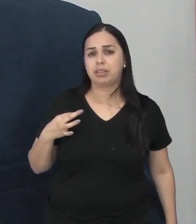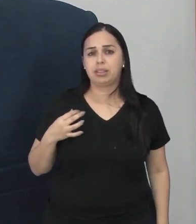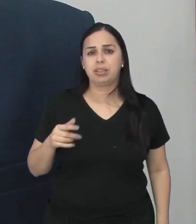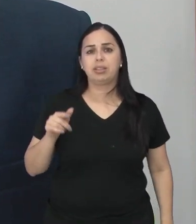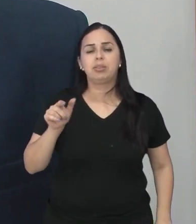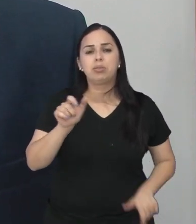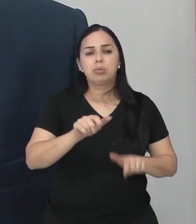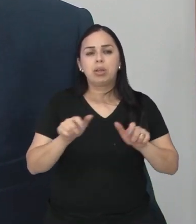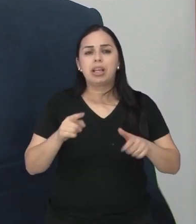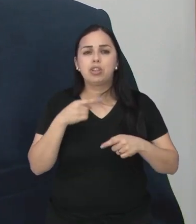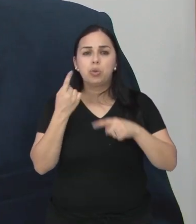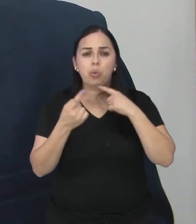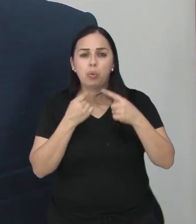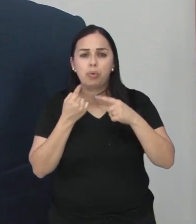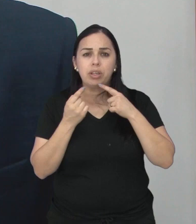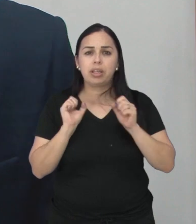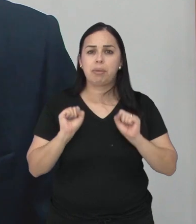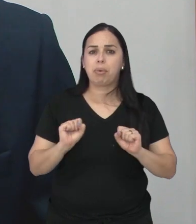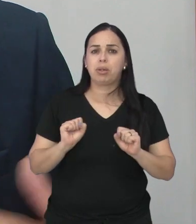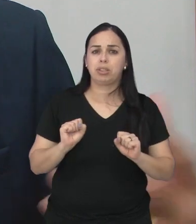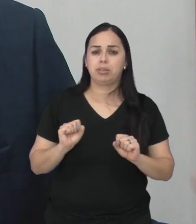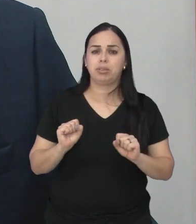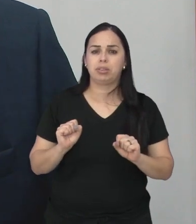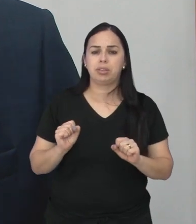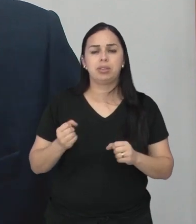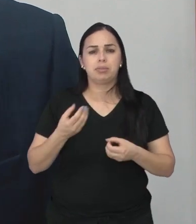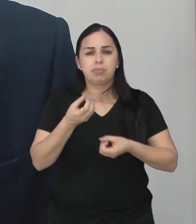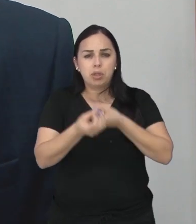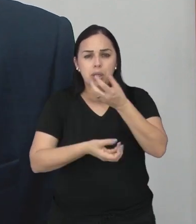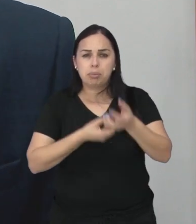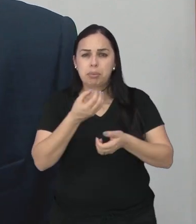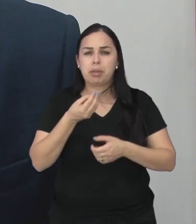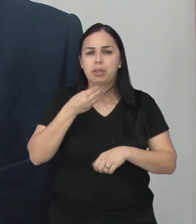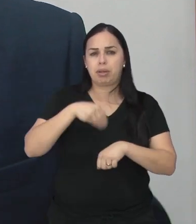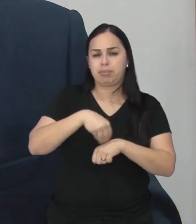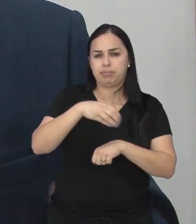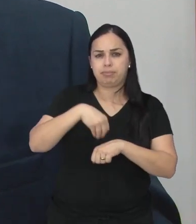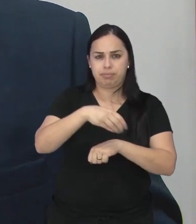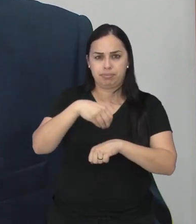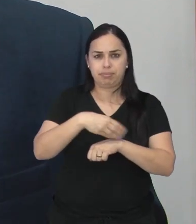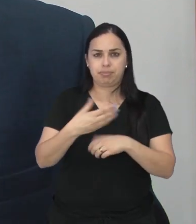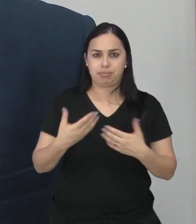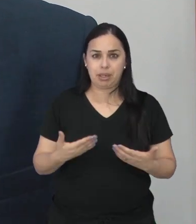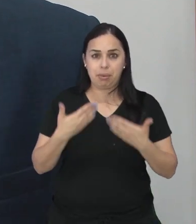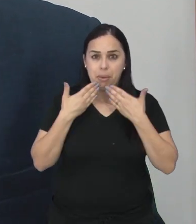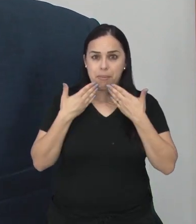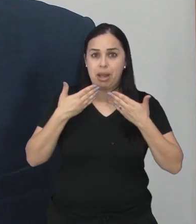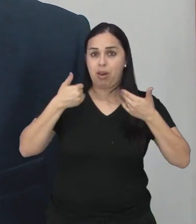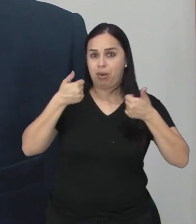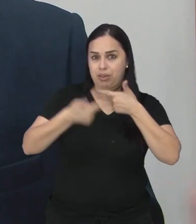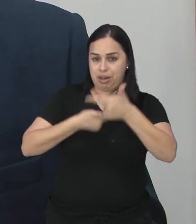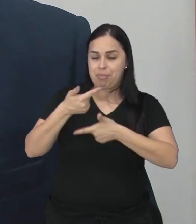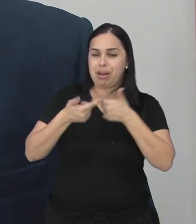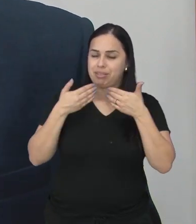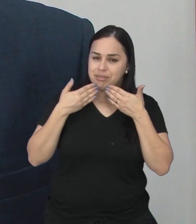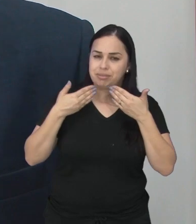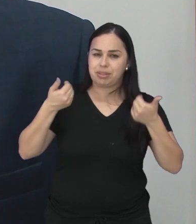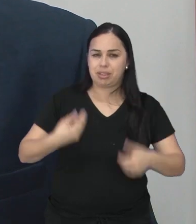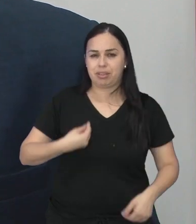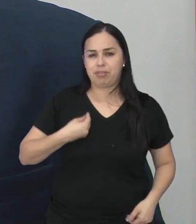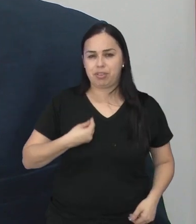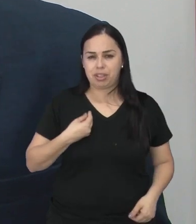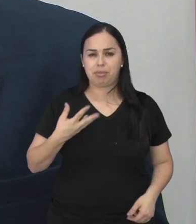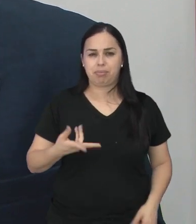eles tinham de dúvidas e que eles poderiam também trazer como sugestão para a melhora do seu trabalho e para a qualidade de